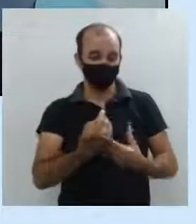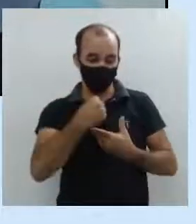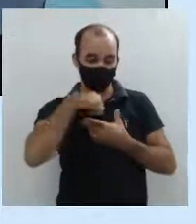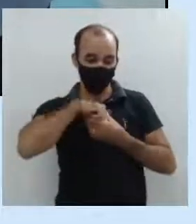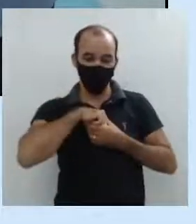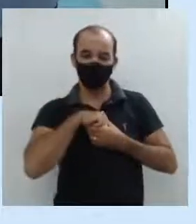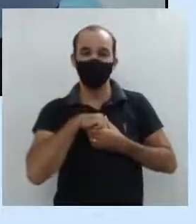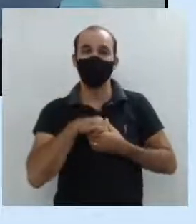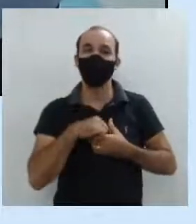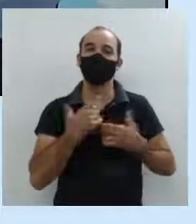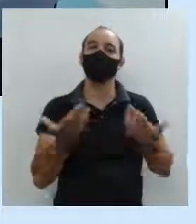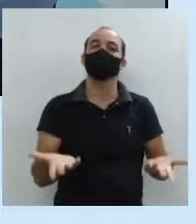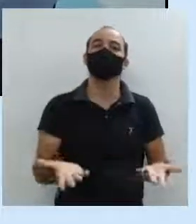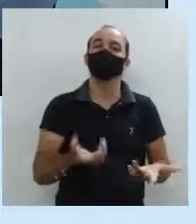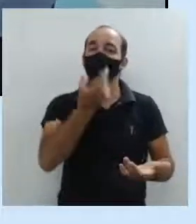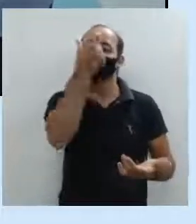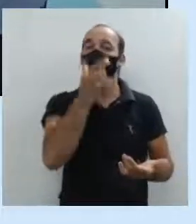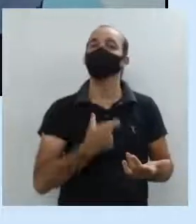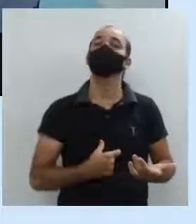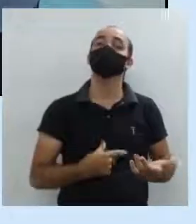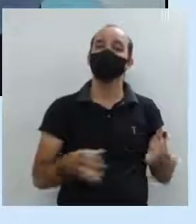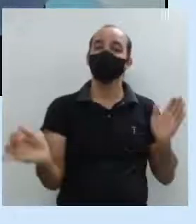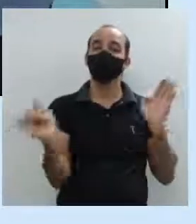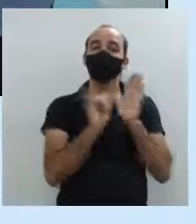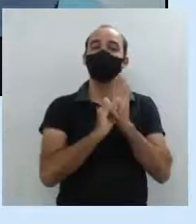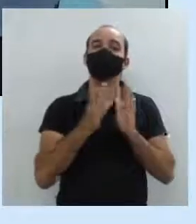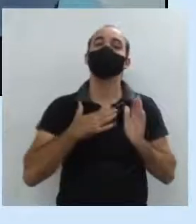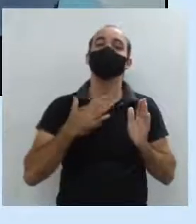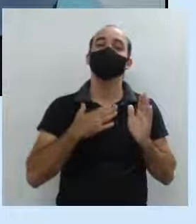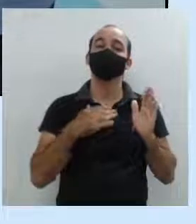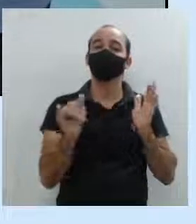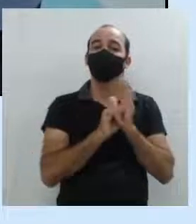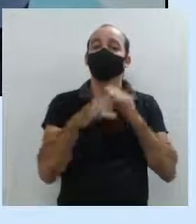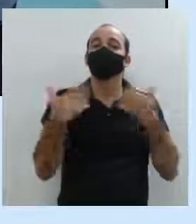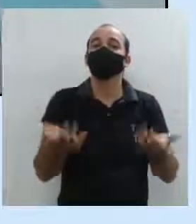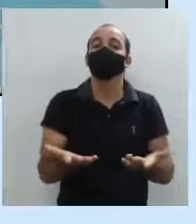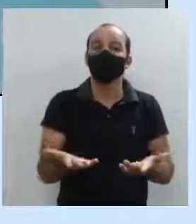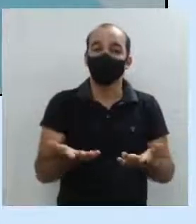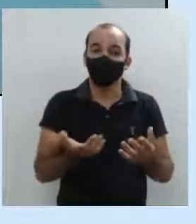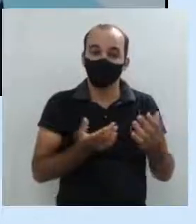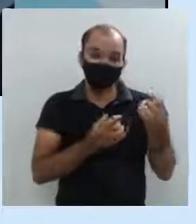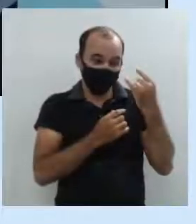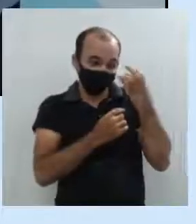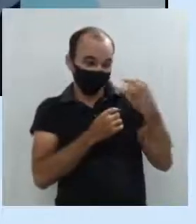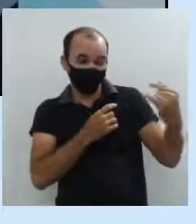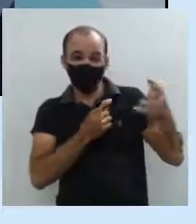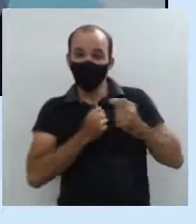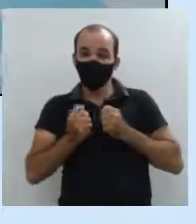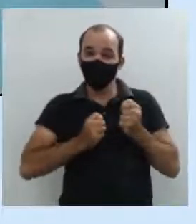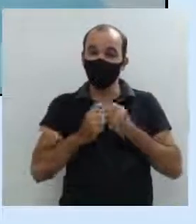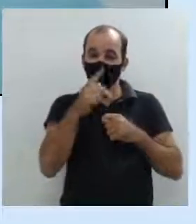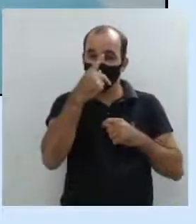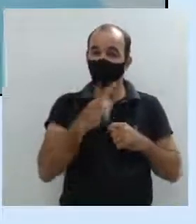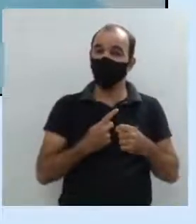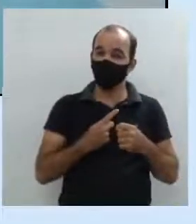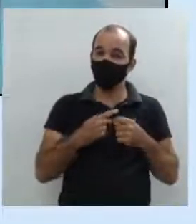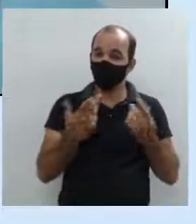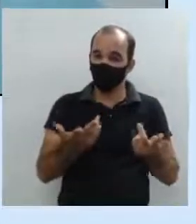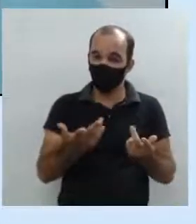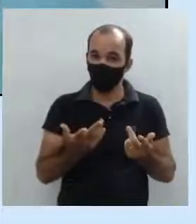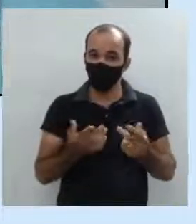pela vontade controlada, não pelos desejos que são controlados, ou como dizia Aristóteles, para vivermos à base